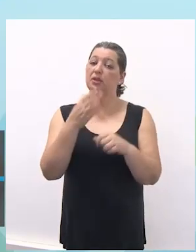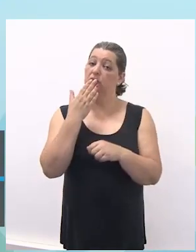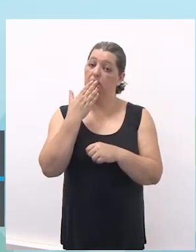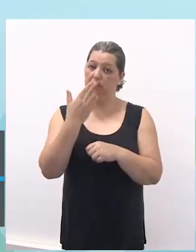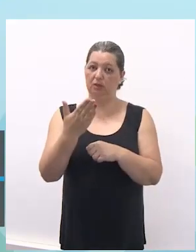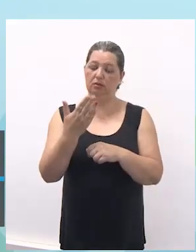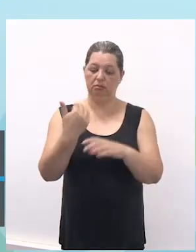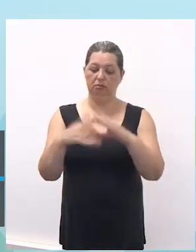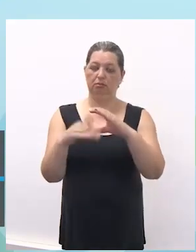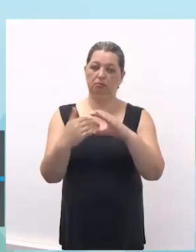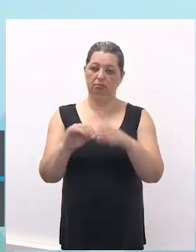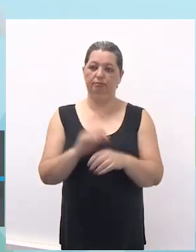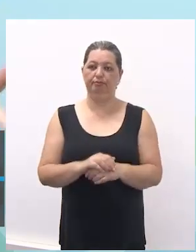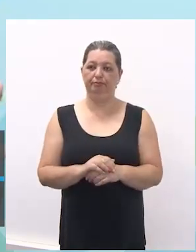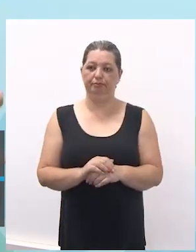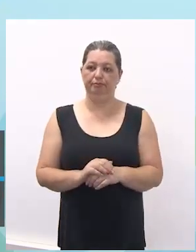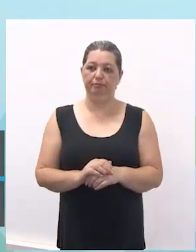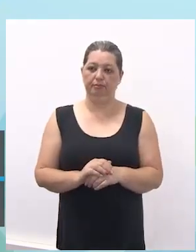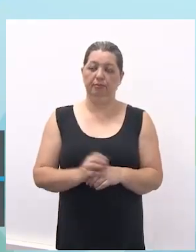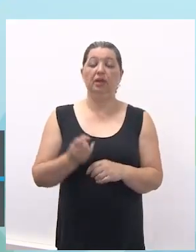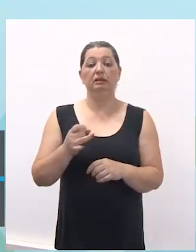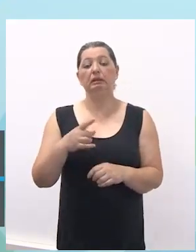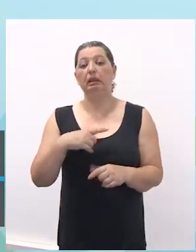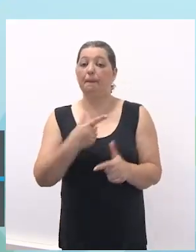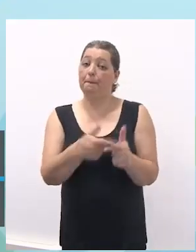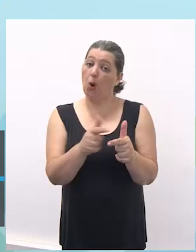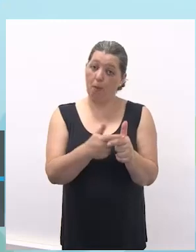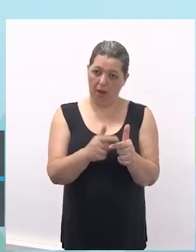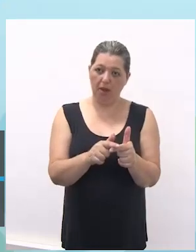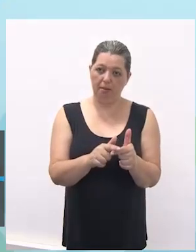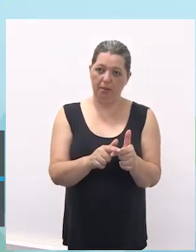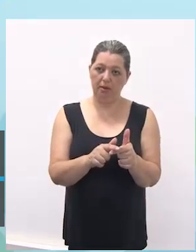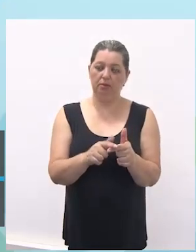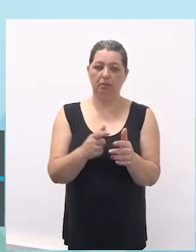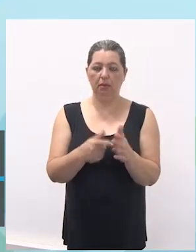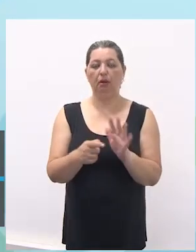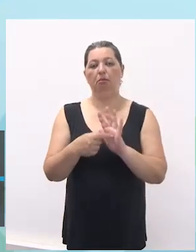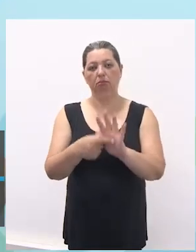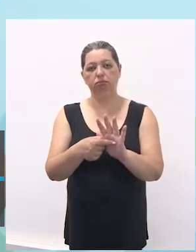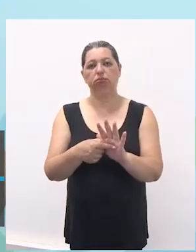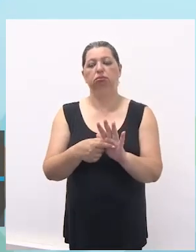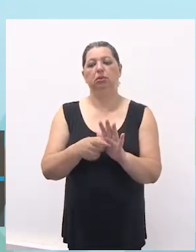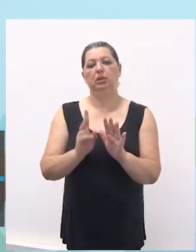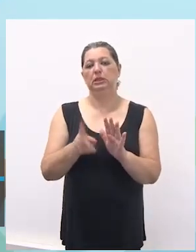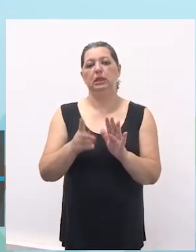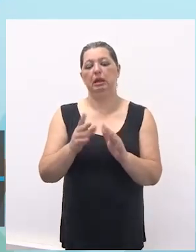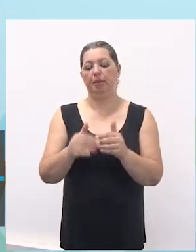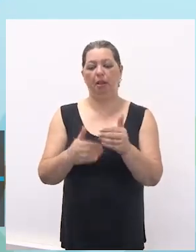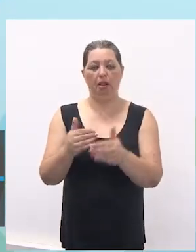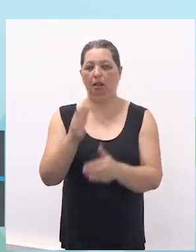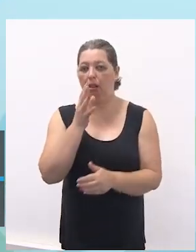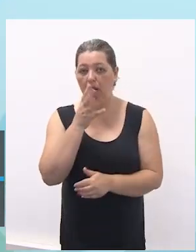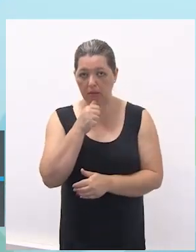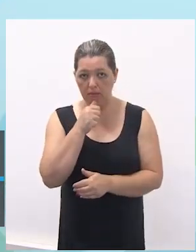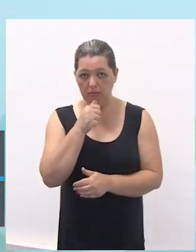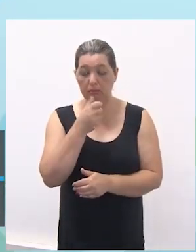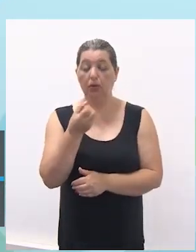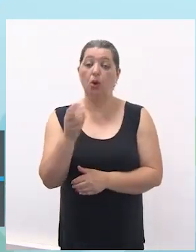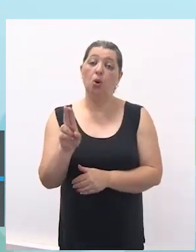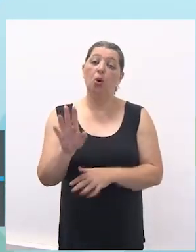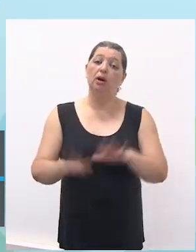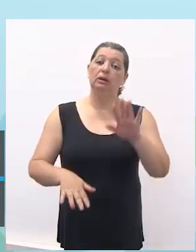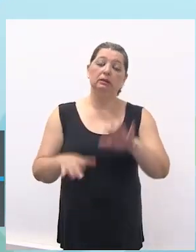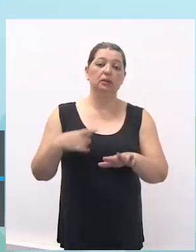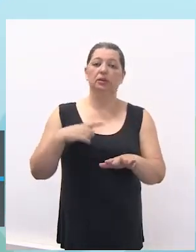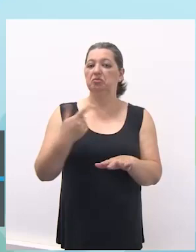ocorrência. Então, toda vez que vocês tiverem uma inconsistência, como essa aqui de ficar aparecendo processamento, ou às vezes de vocês entrarem e não